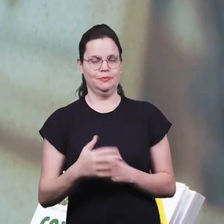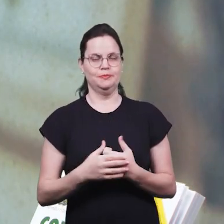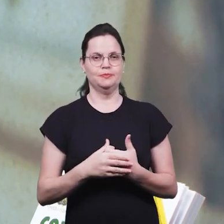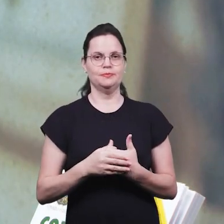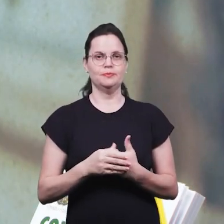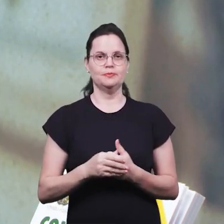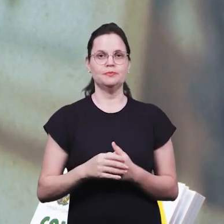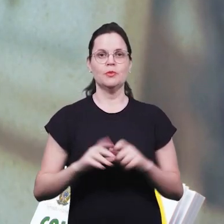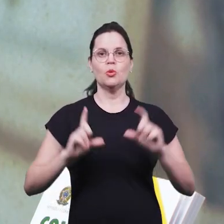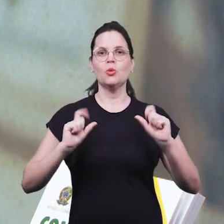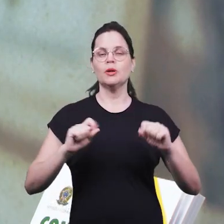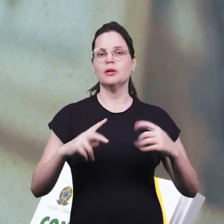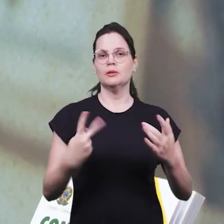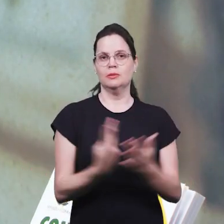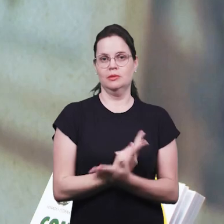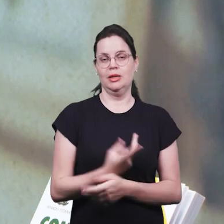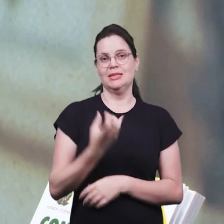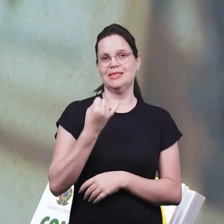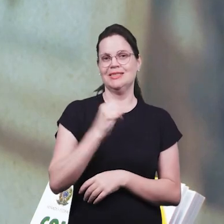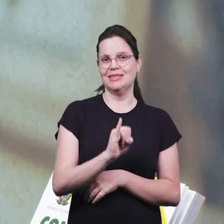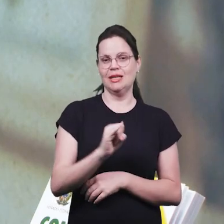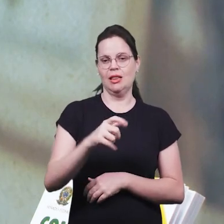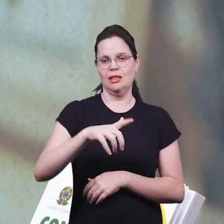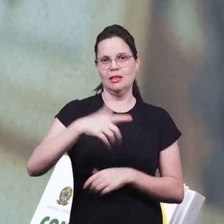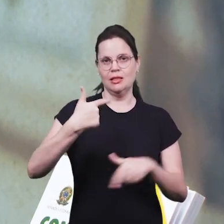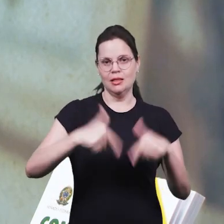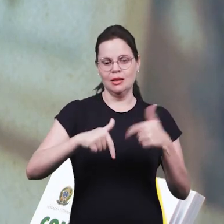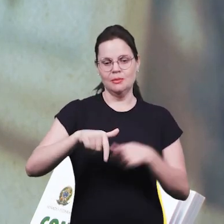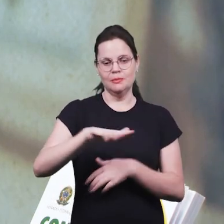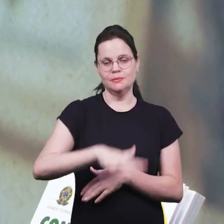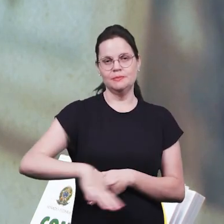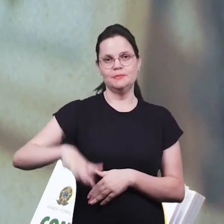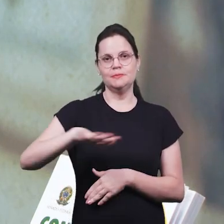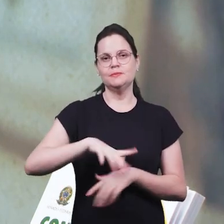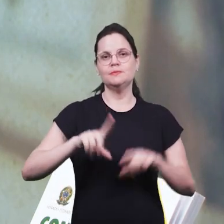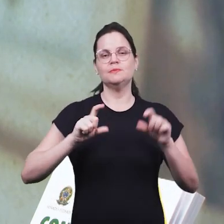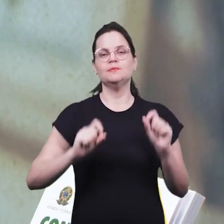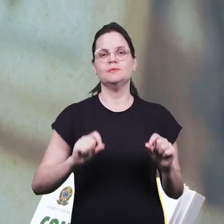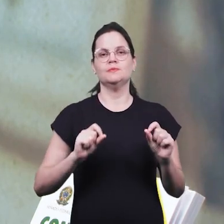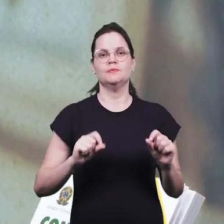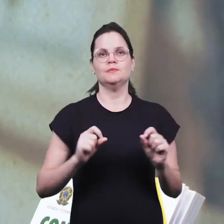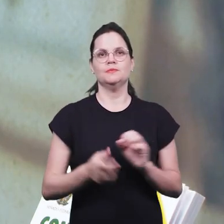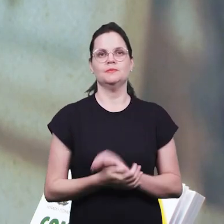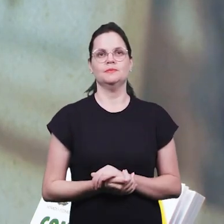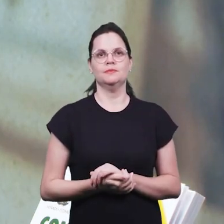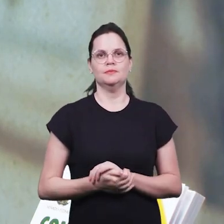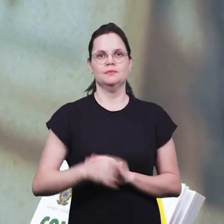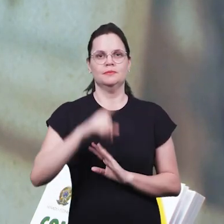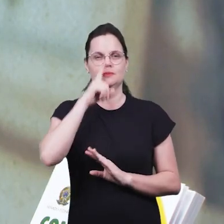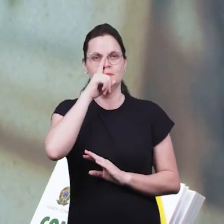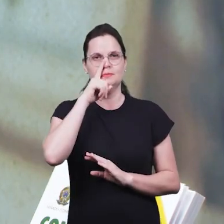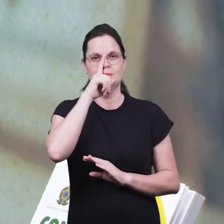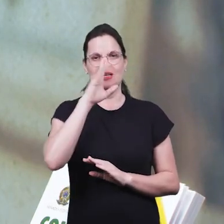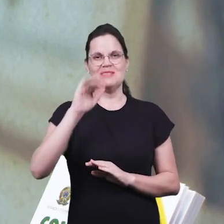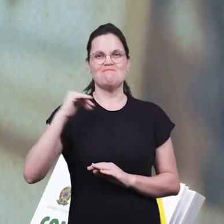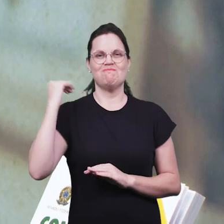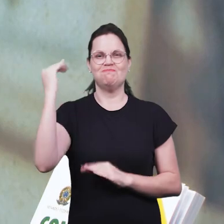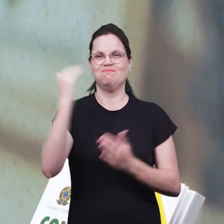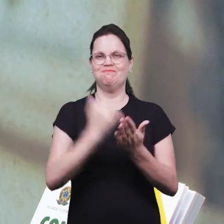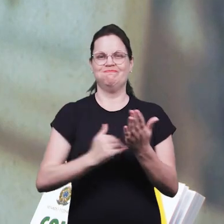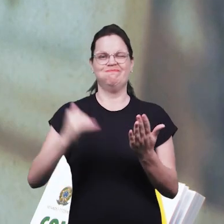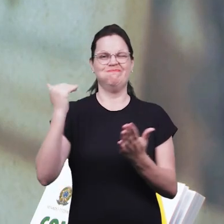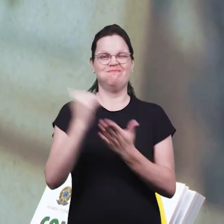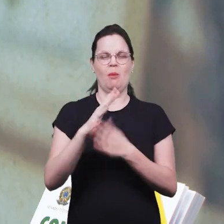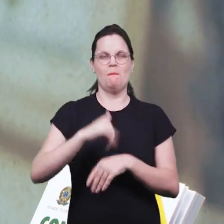qual foi a avaliação? Se trabalhasse em ambientes que a insalubridade é avaliada como grau máximo, aqueles que eram